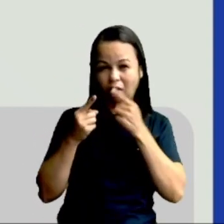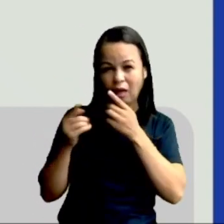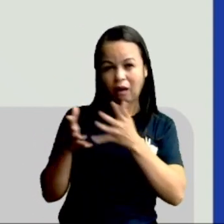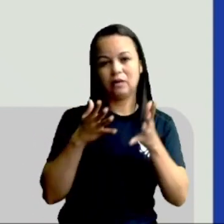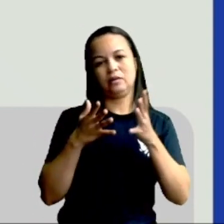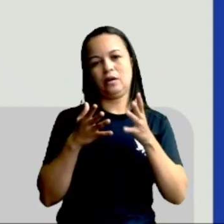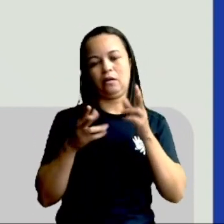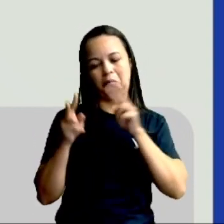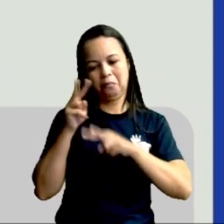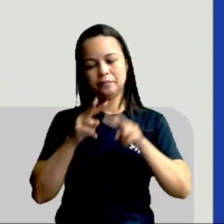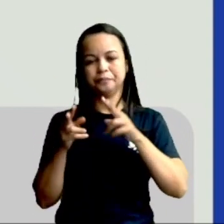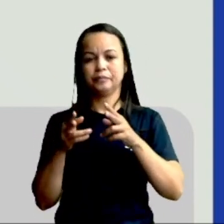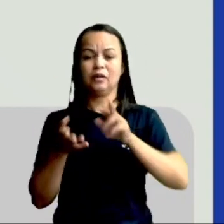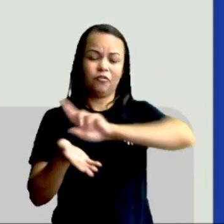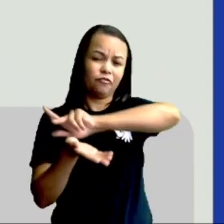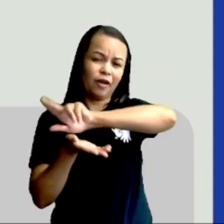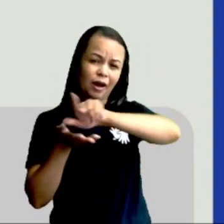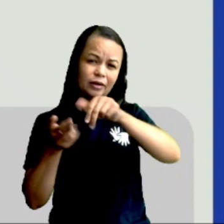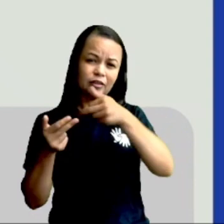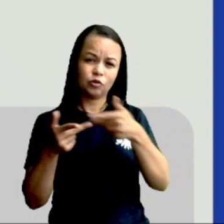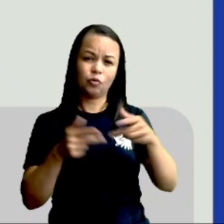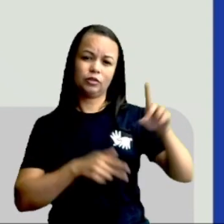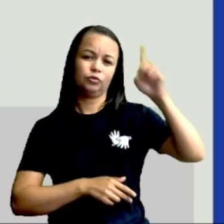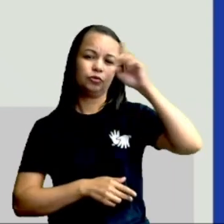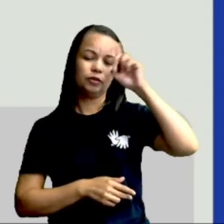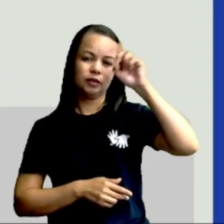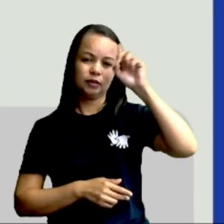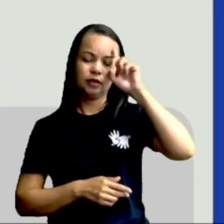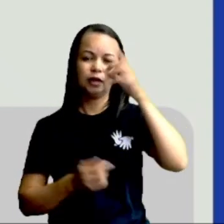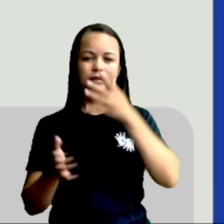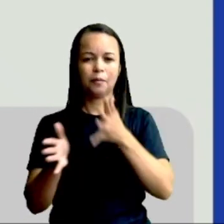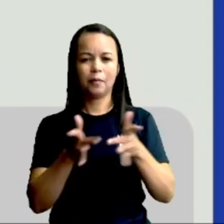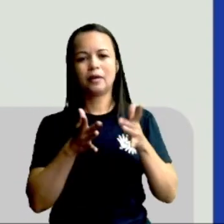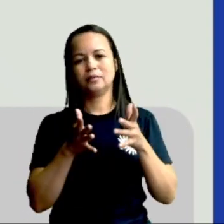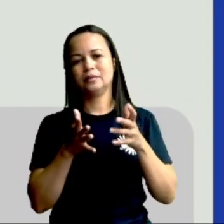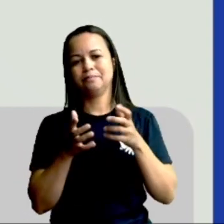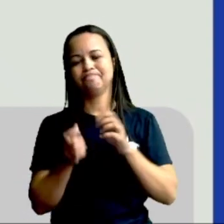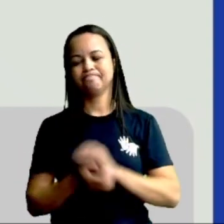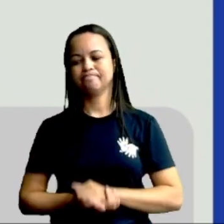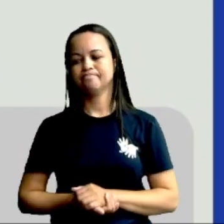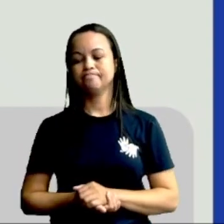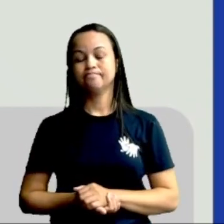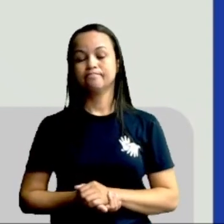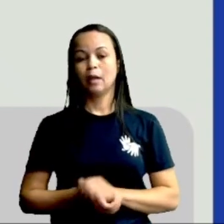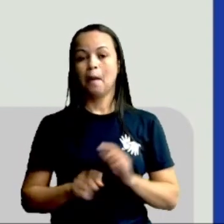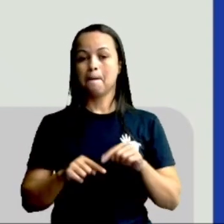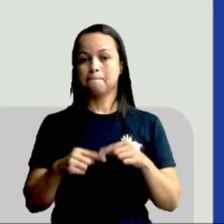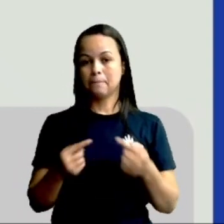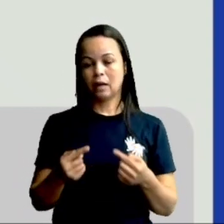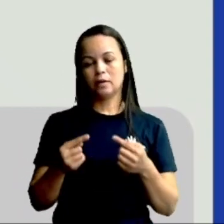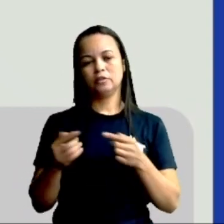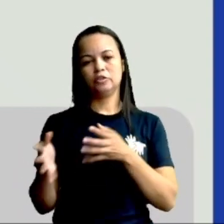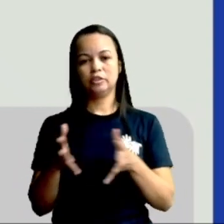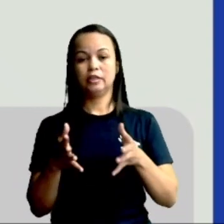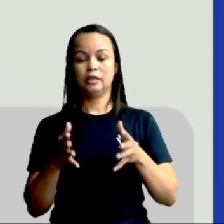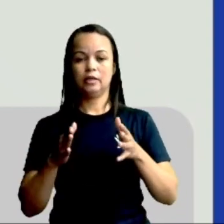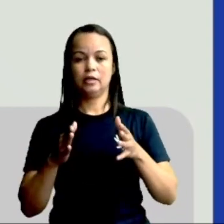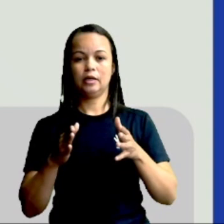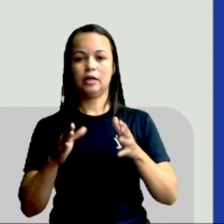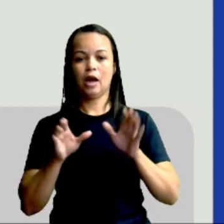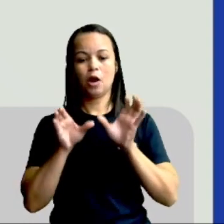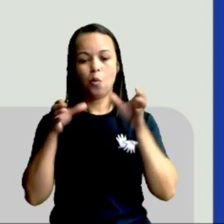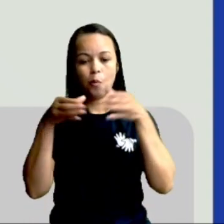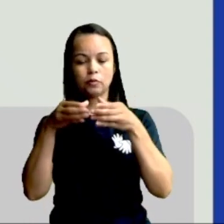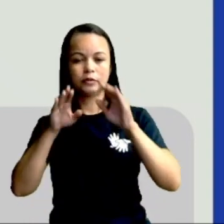Então, todas essas são situações do cotidiano que passa despercebido, né? Mas que a comunidade escolar